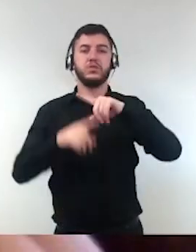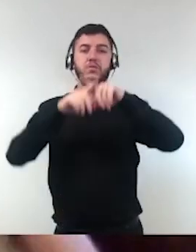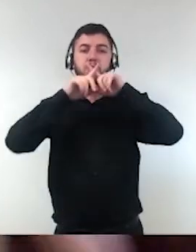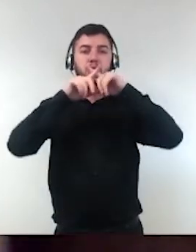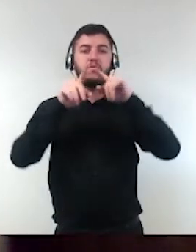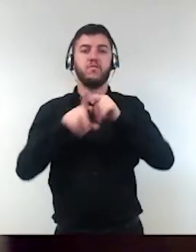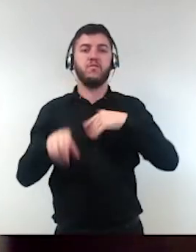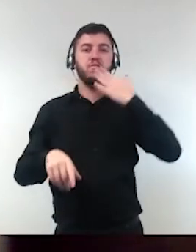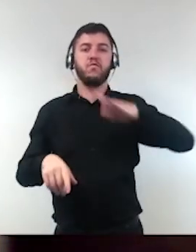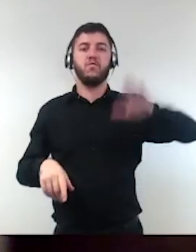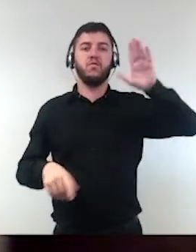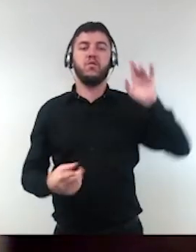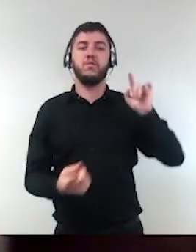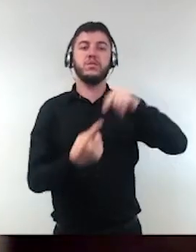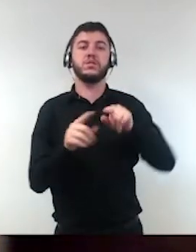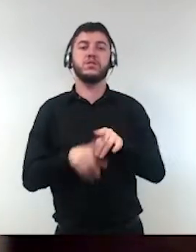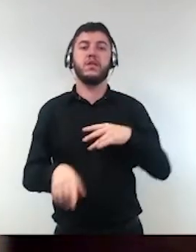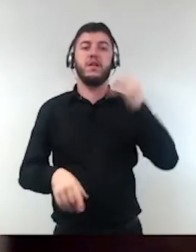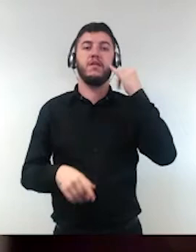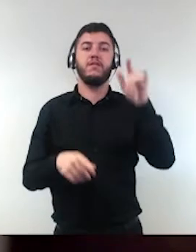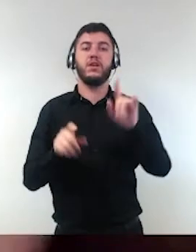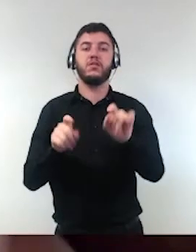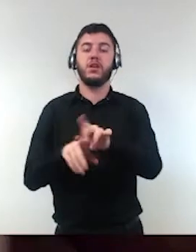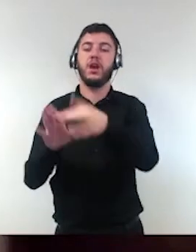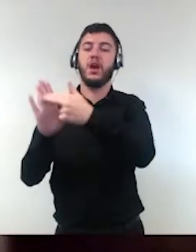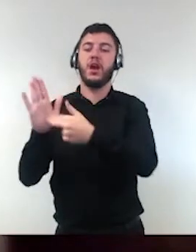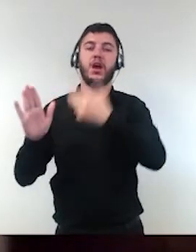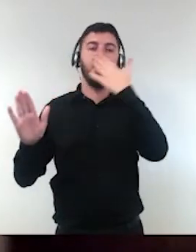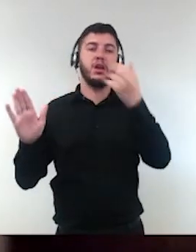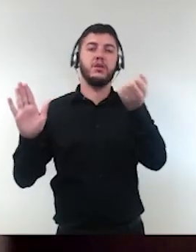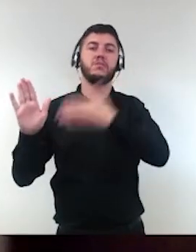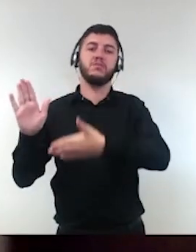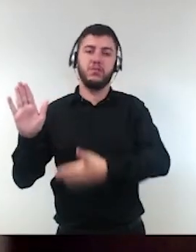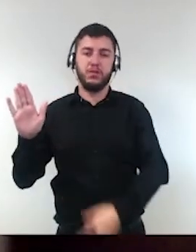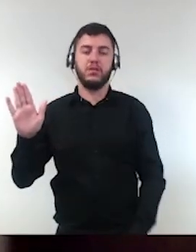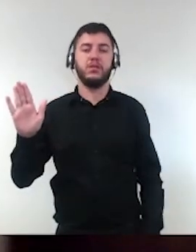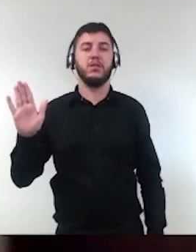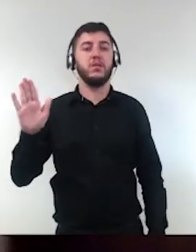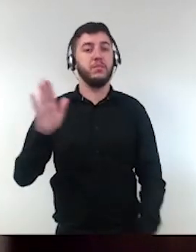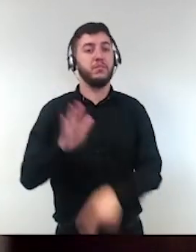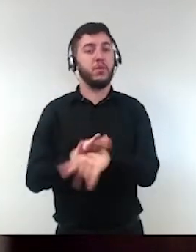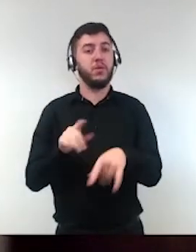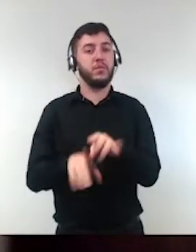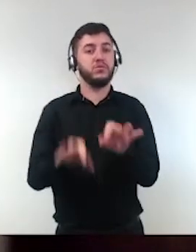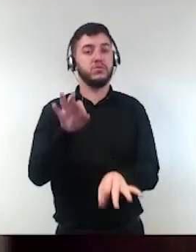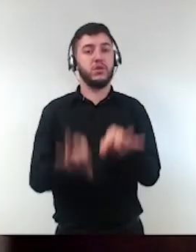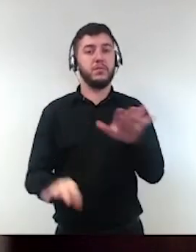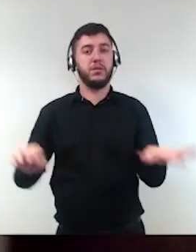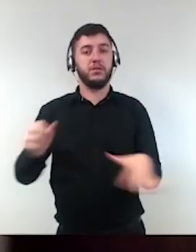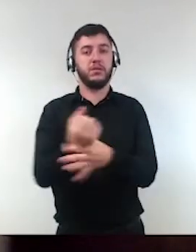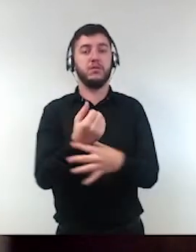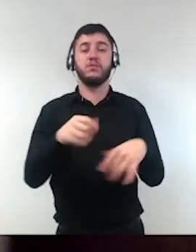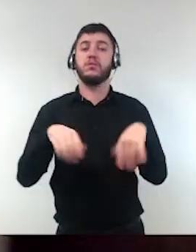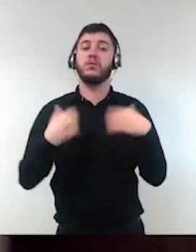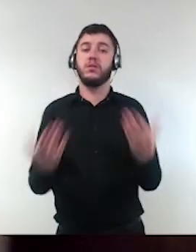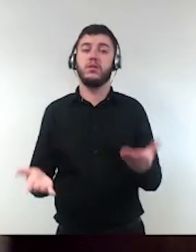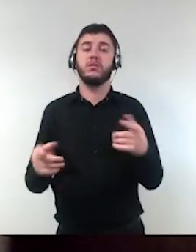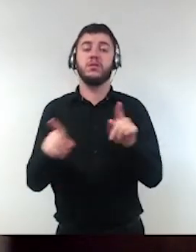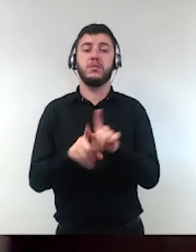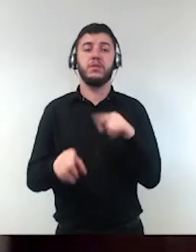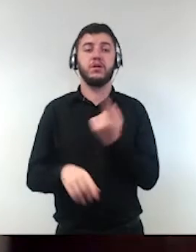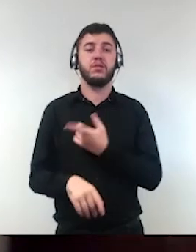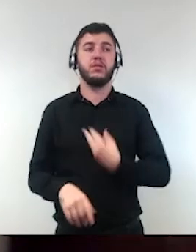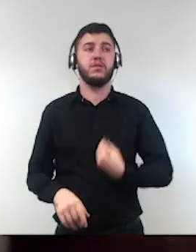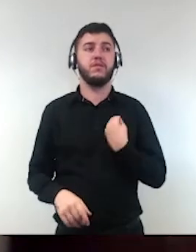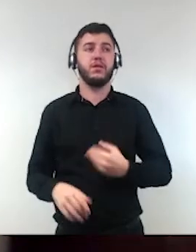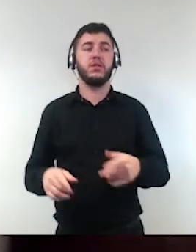não violação, né, das regras constitucionais de um julgamento seguro. Então, nós